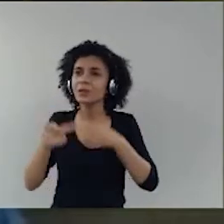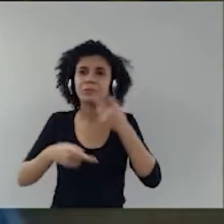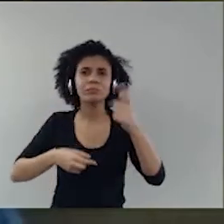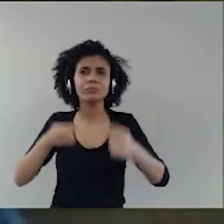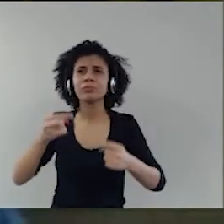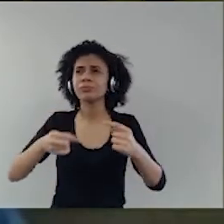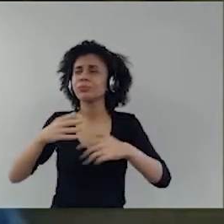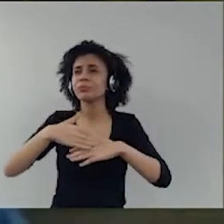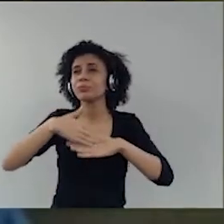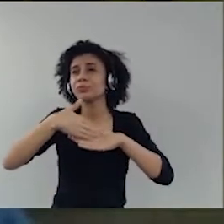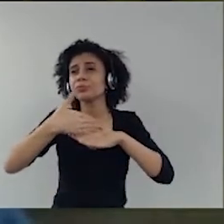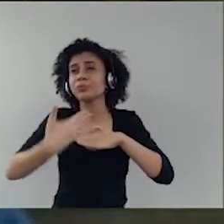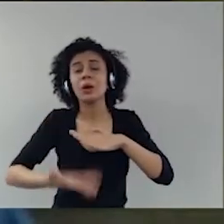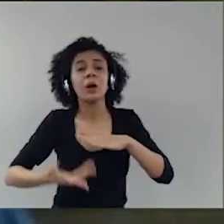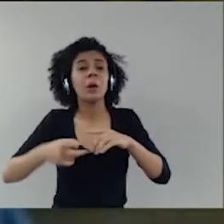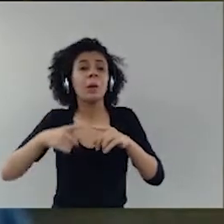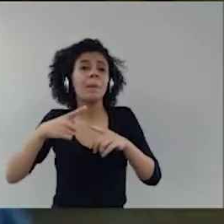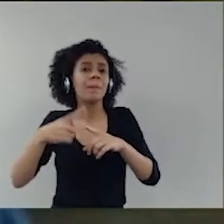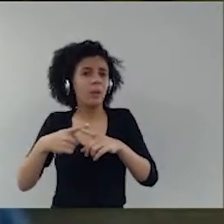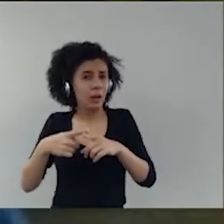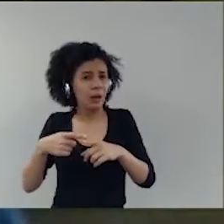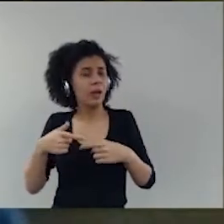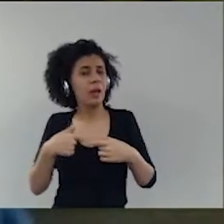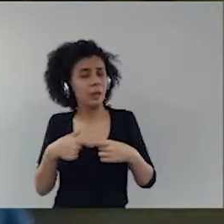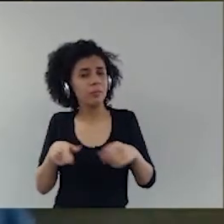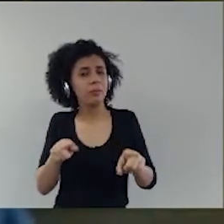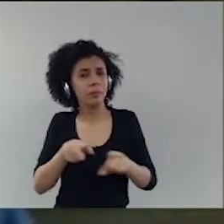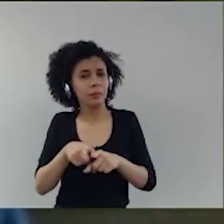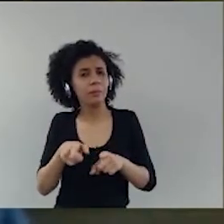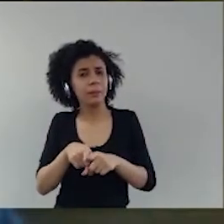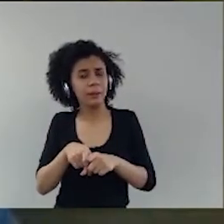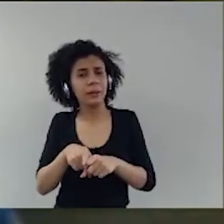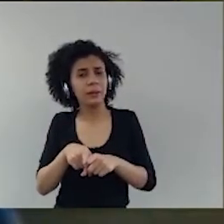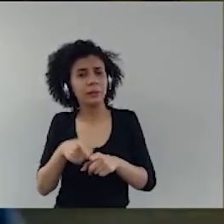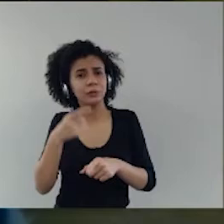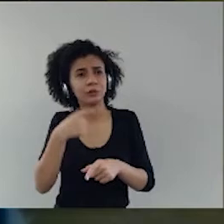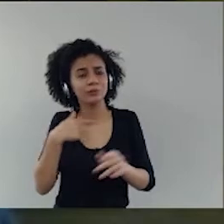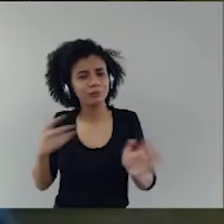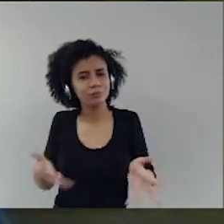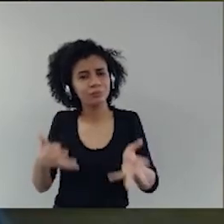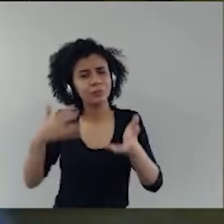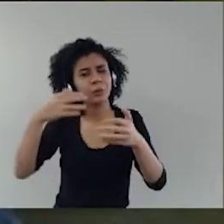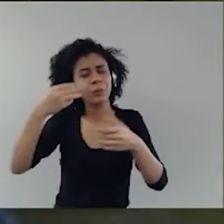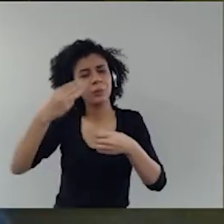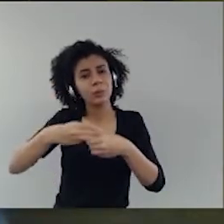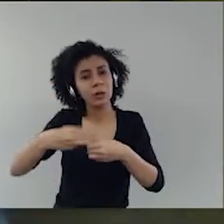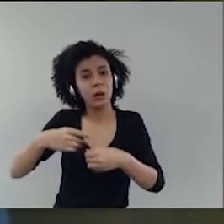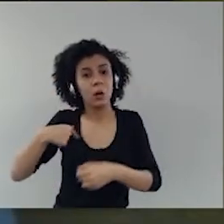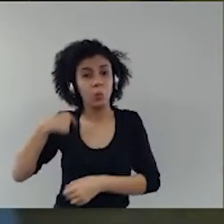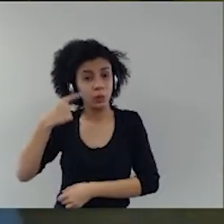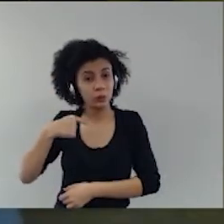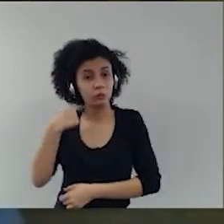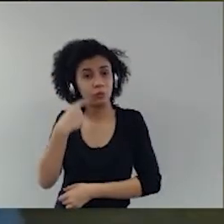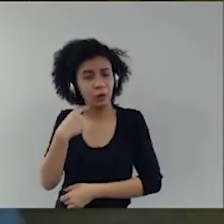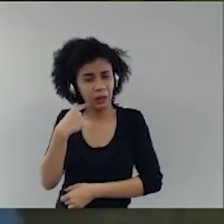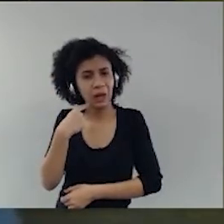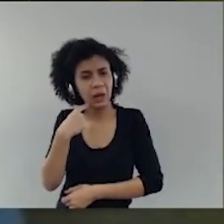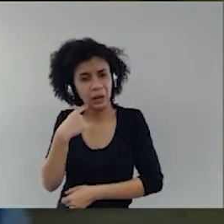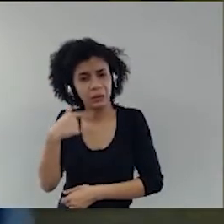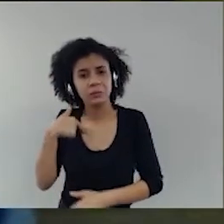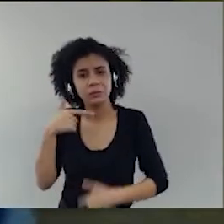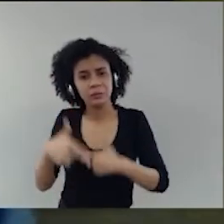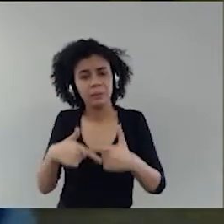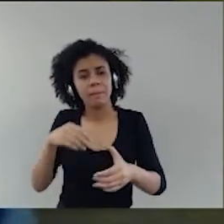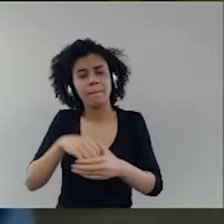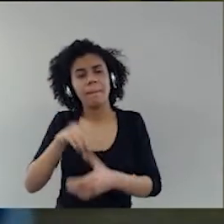muito mais sobre esse tema. Também sou um entusiasta dos municípios, né? Sou um advogado que atuo